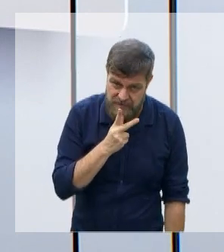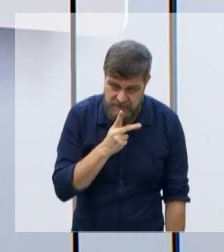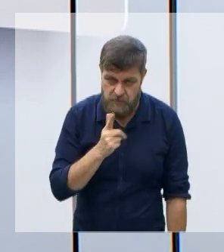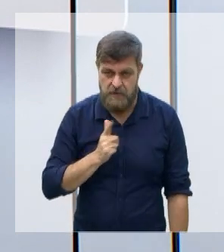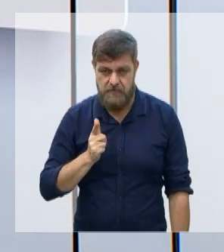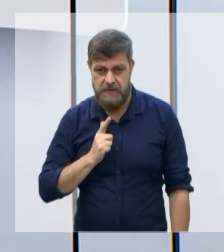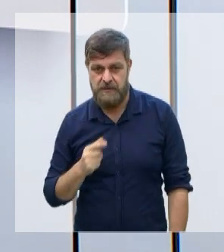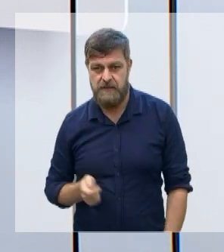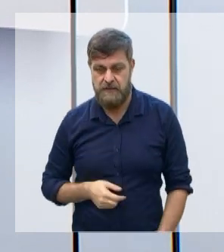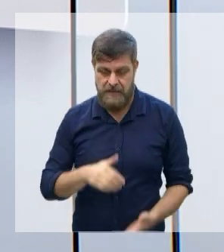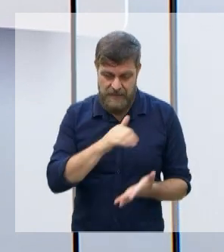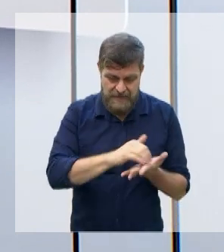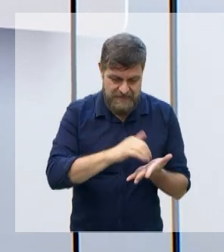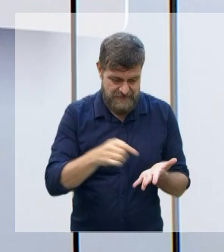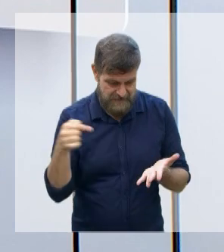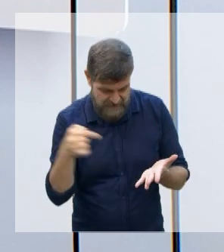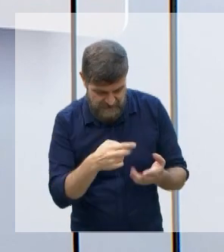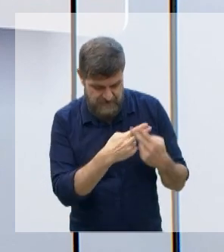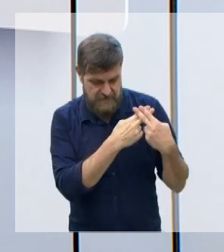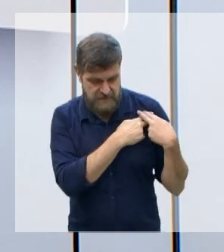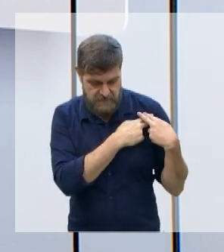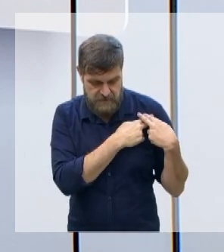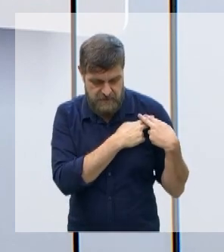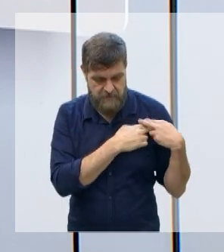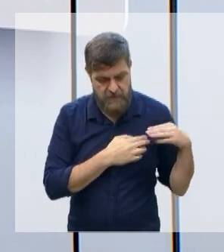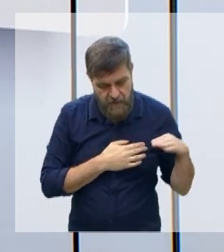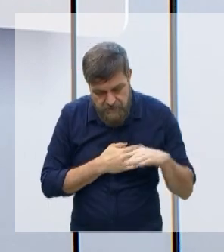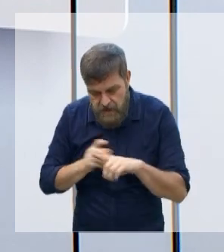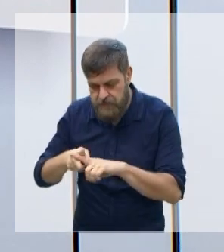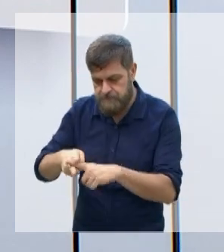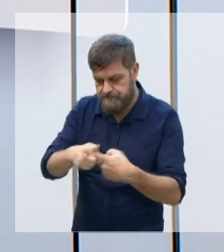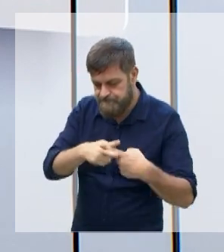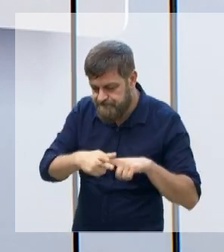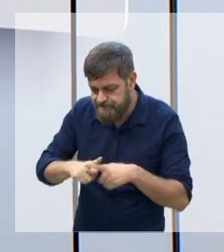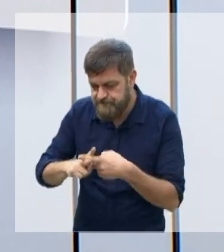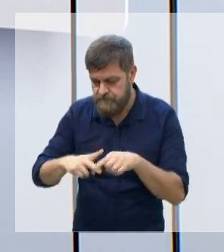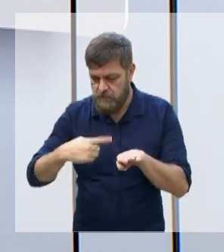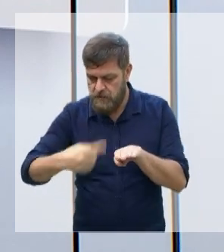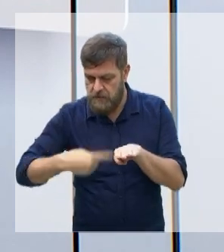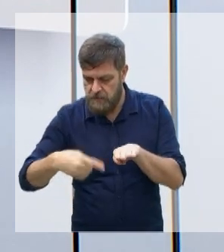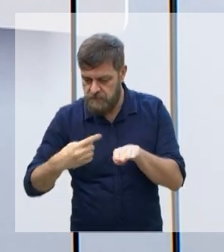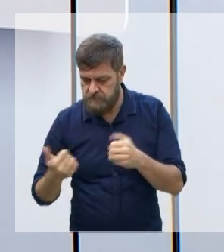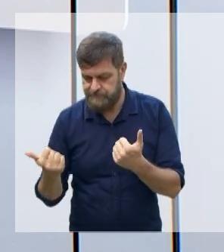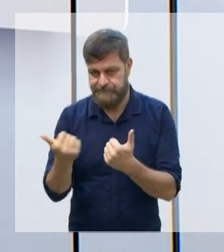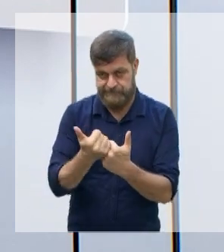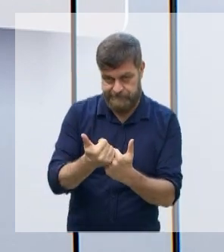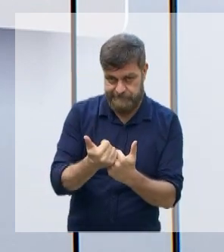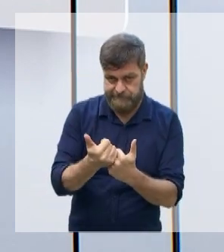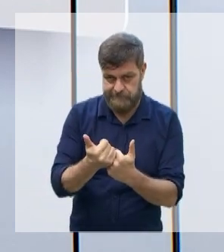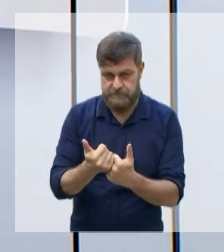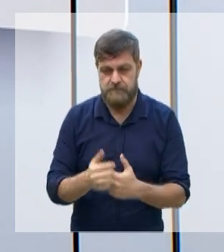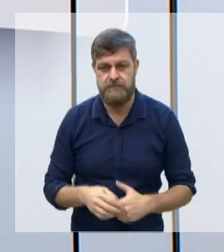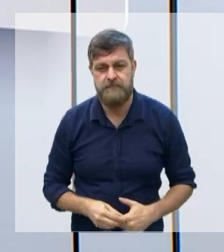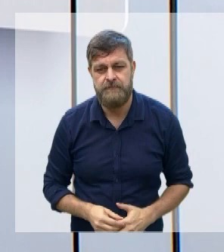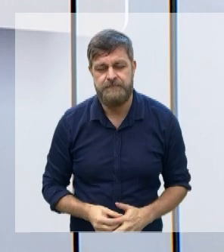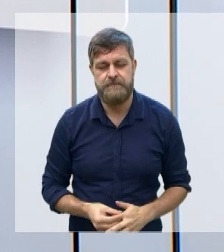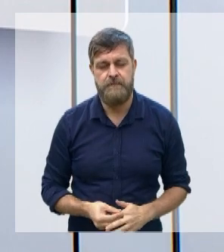chega a informação na secretaria de serviço público para que ela vá ter aquele determinado local para que faça é